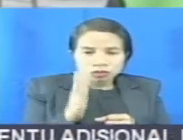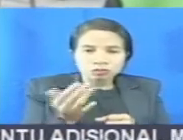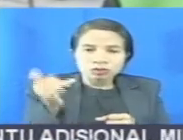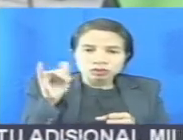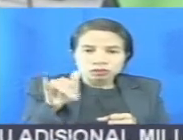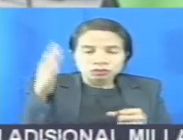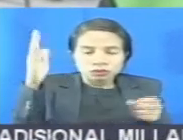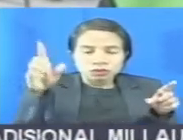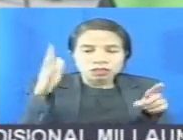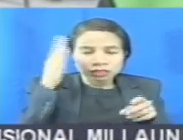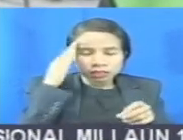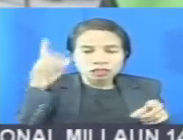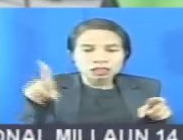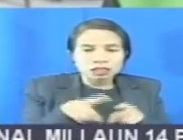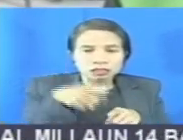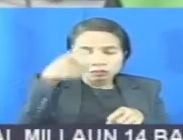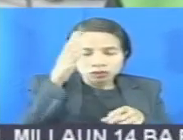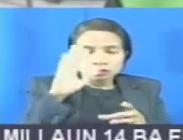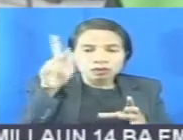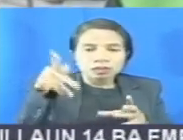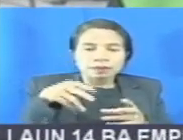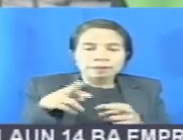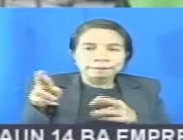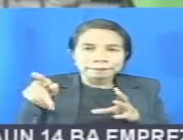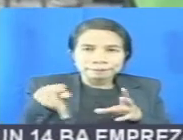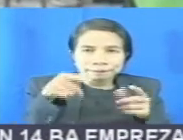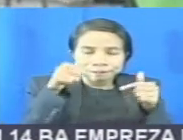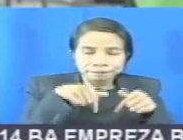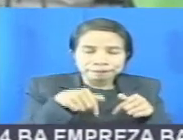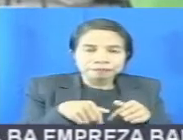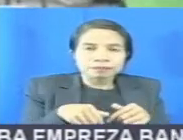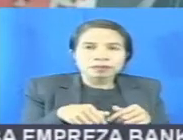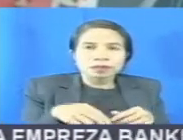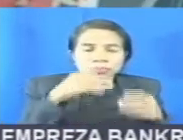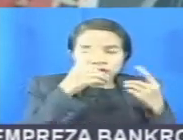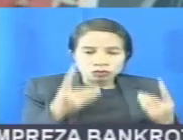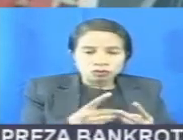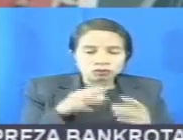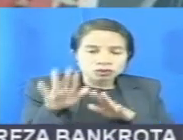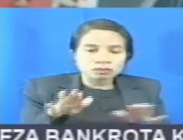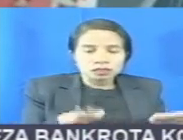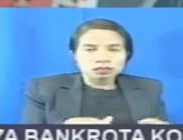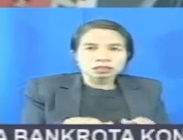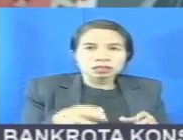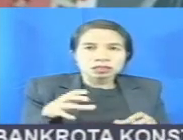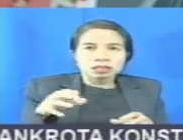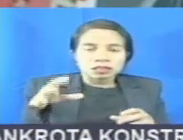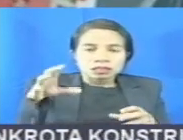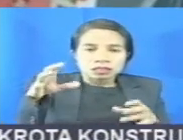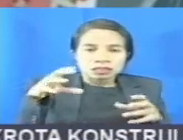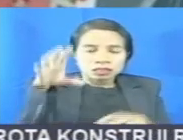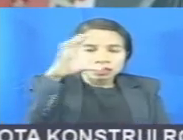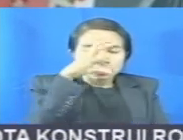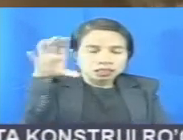sa reconhece maroma ne presença da nesa ia domi vot baninia o ansira no la parik sira. E a Natal Hamutuk ne gabinete